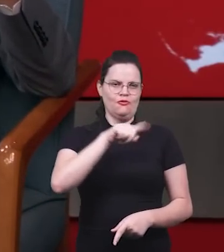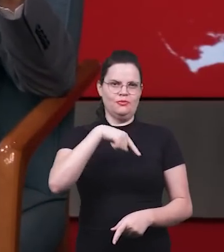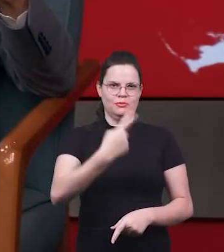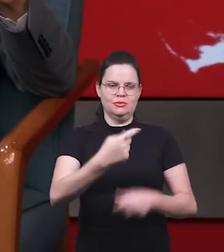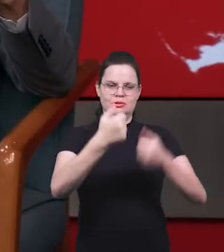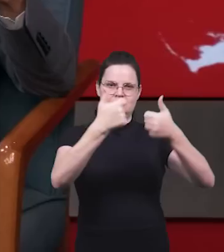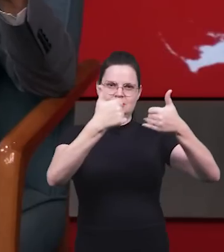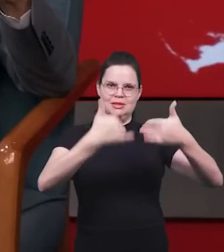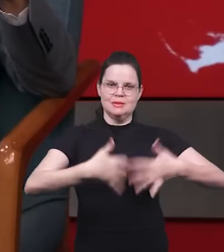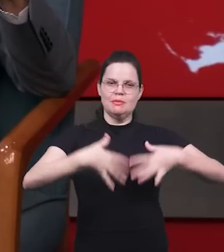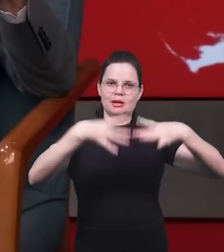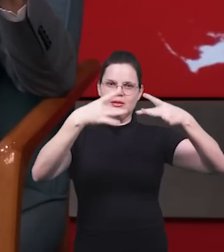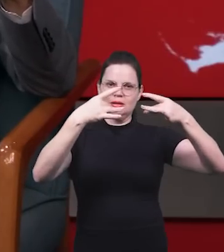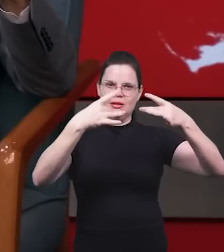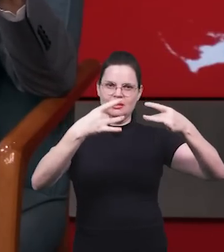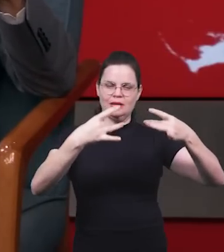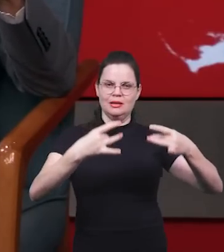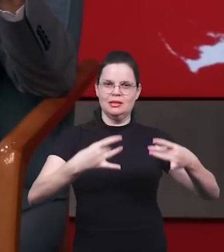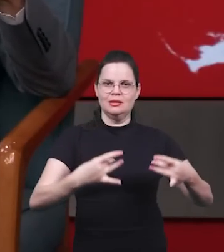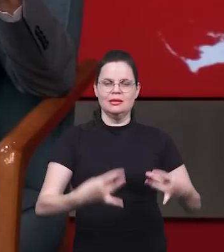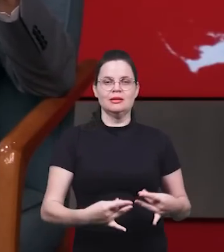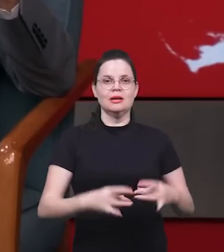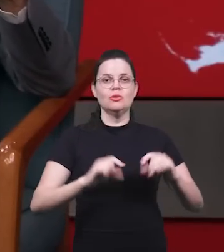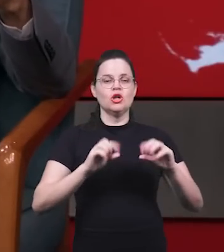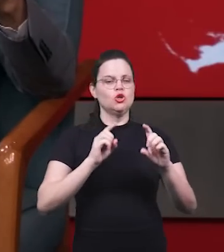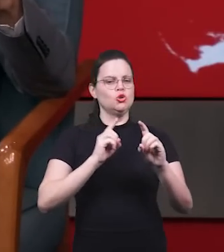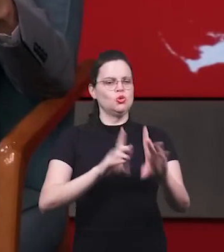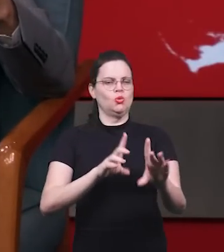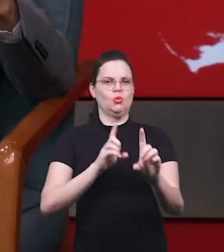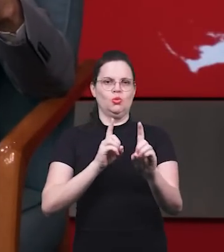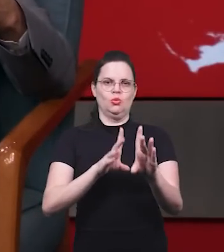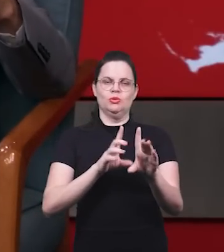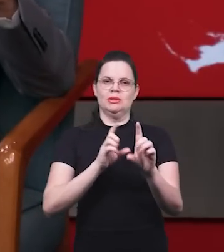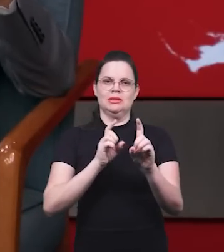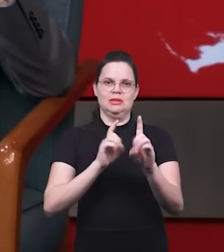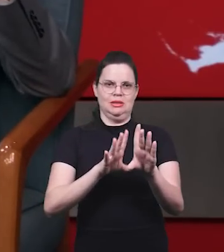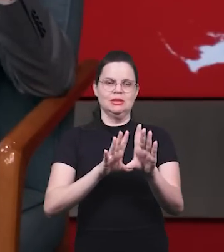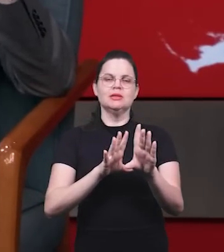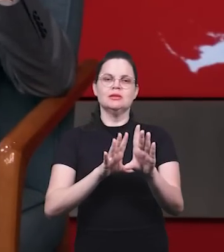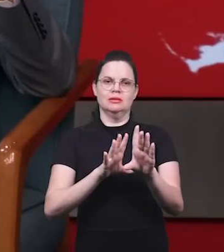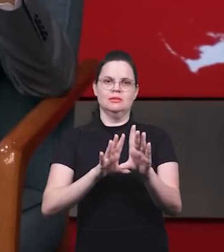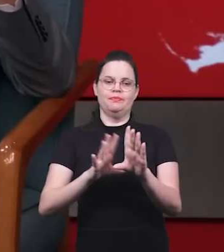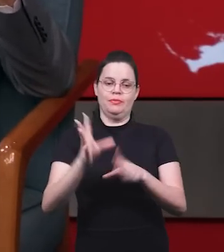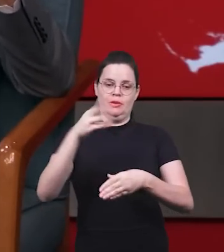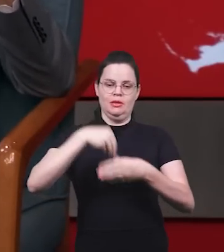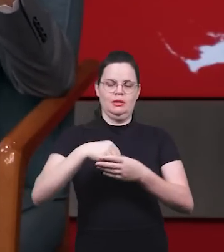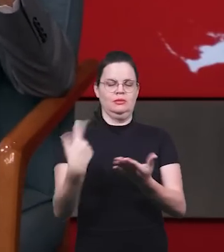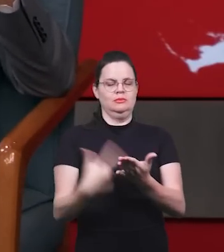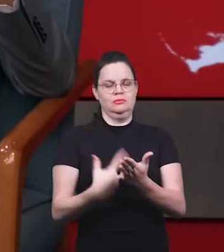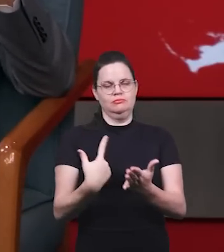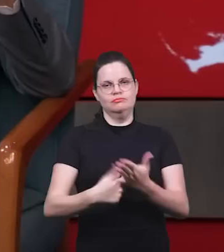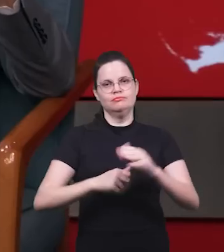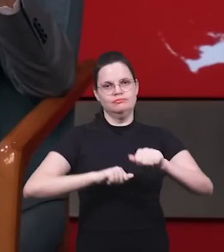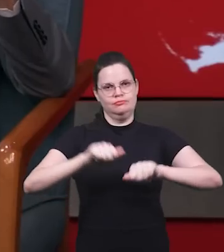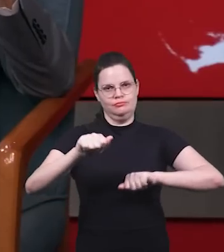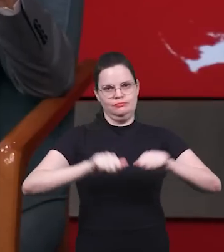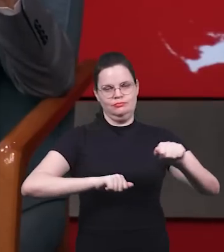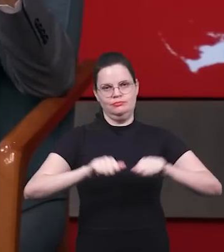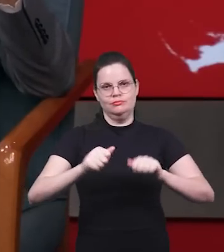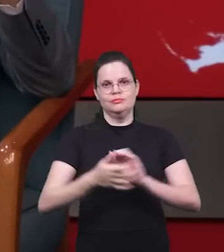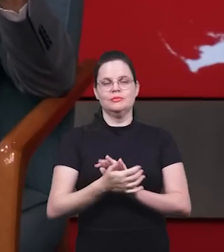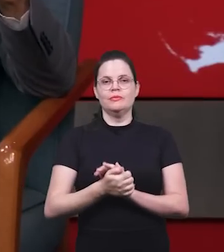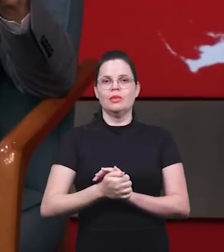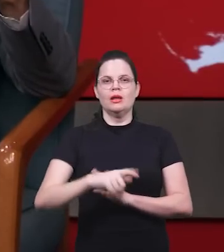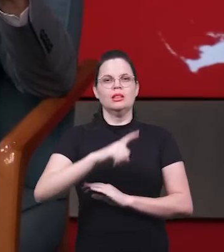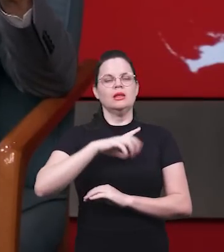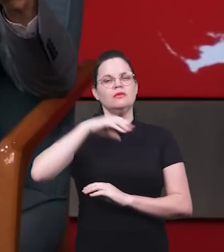depois detalha de maneira muito clara são todas as doutrinas que já estão no livro de Atos dos Apóstolos.